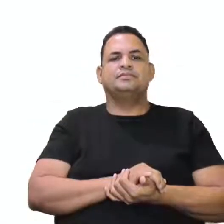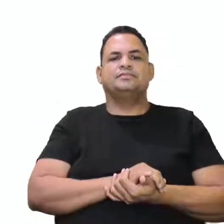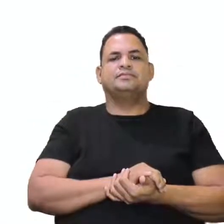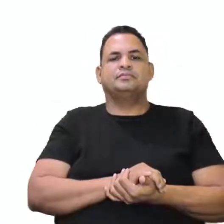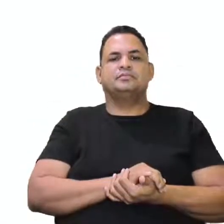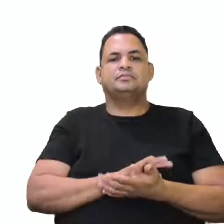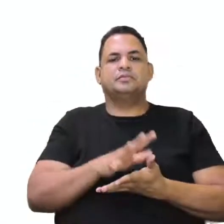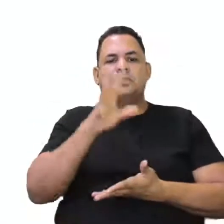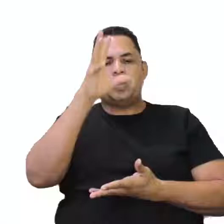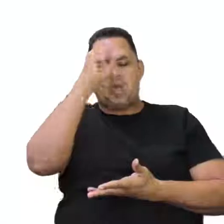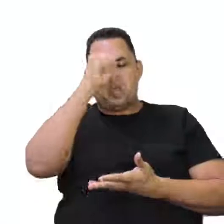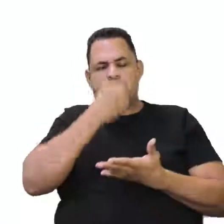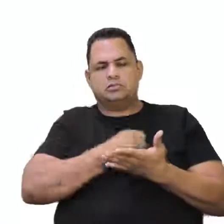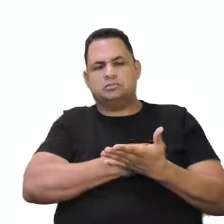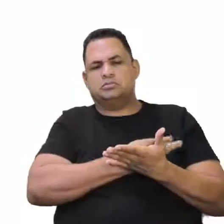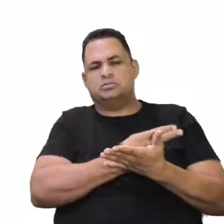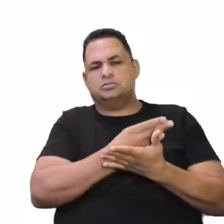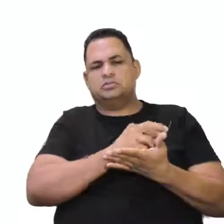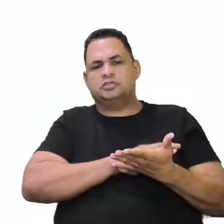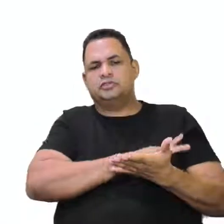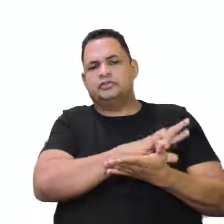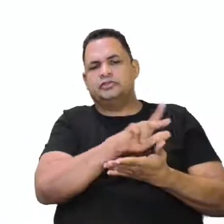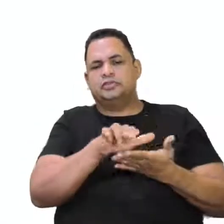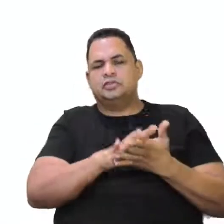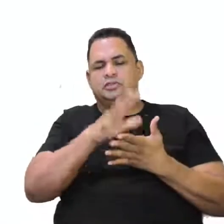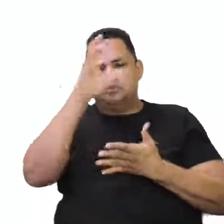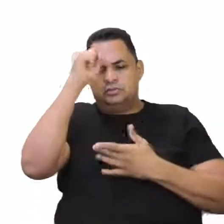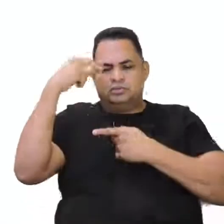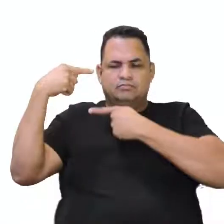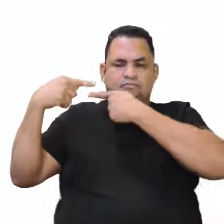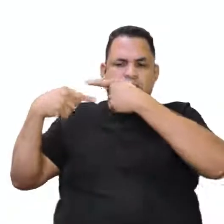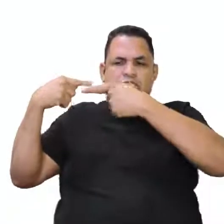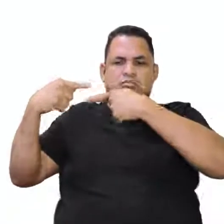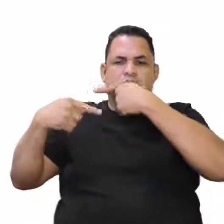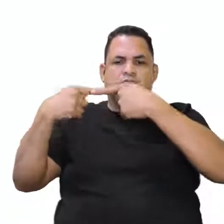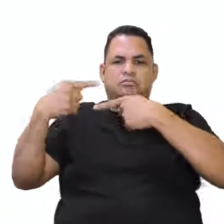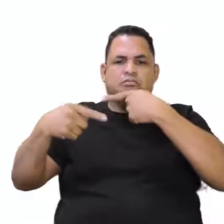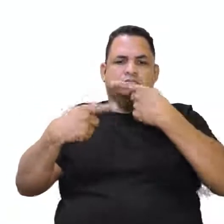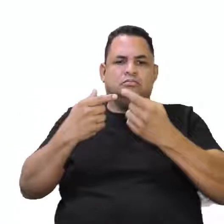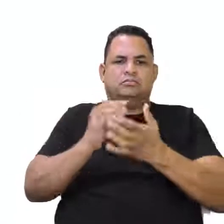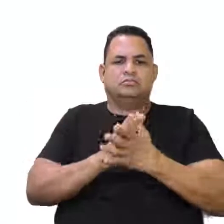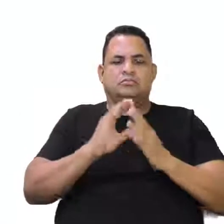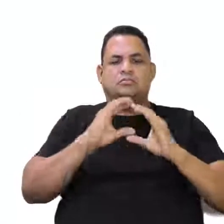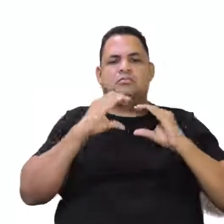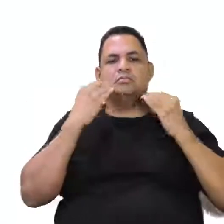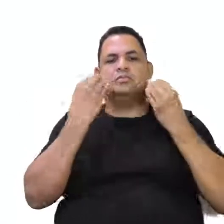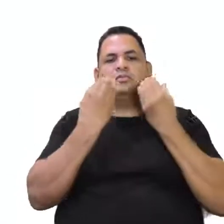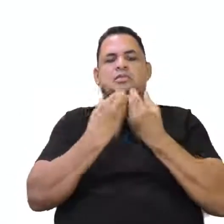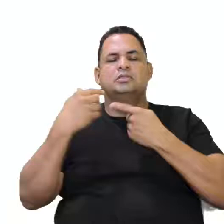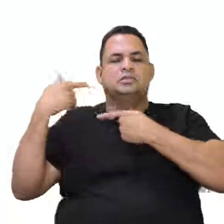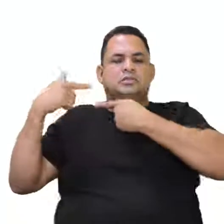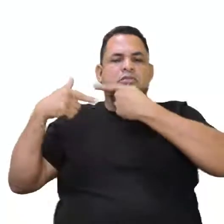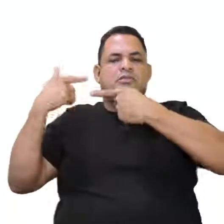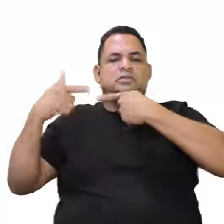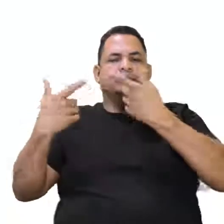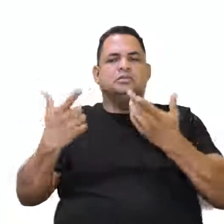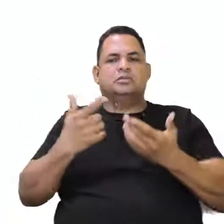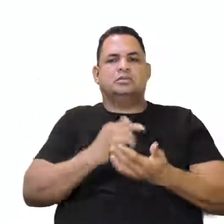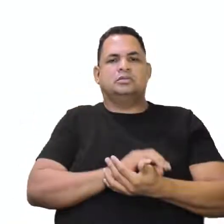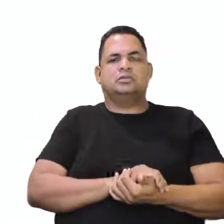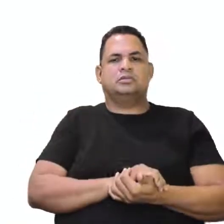quantos aprendizados são passados de uma geração para outra através dessas comunidades tradicionais.